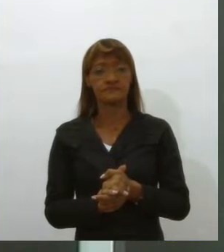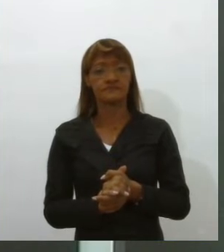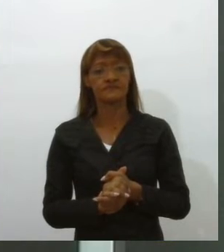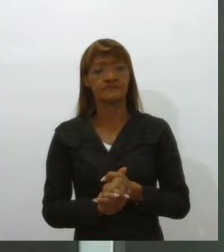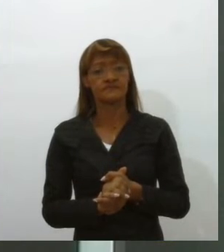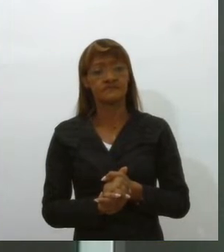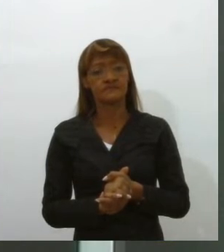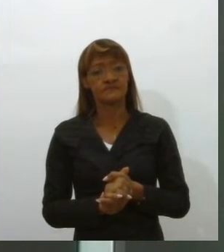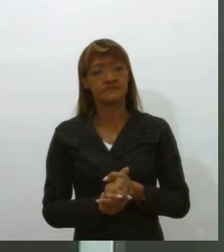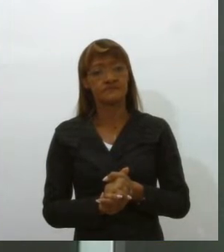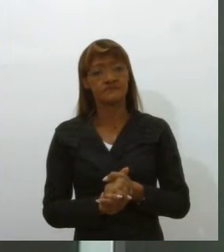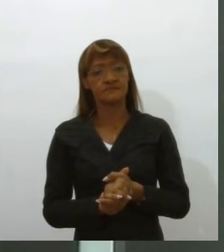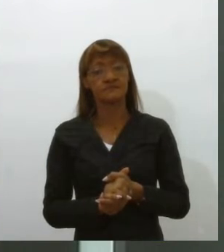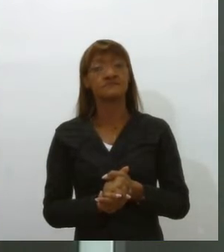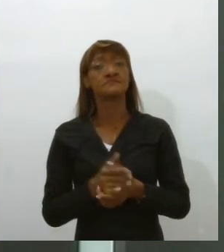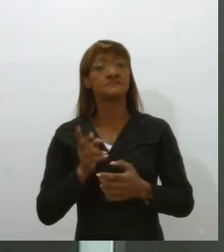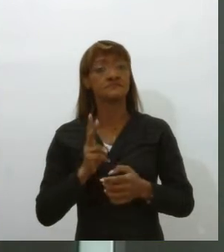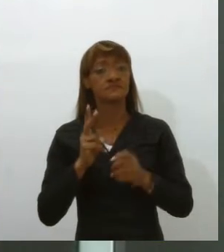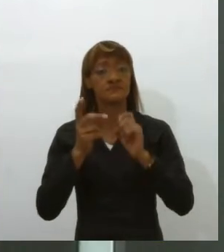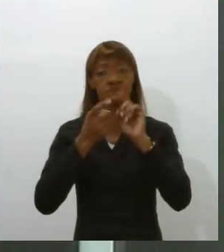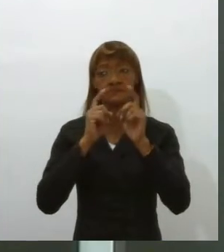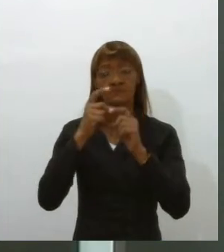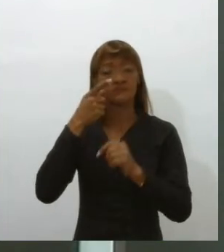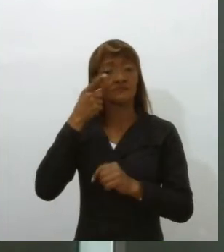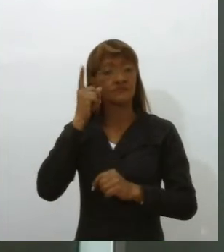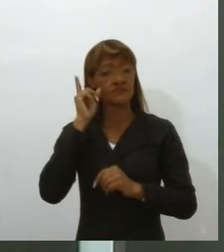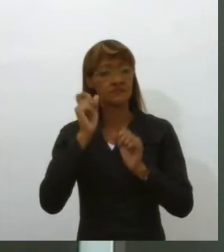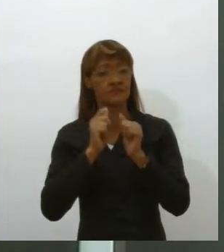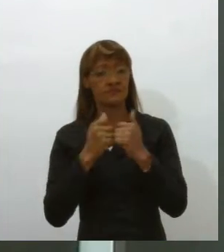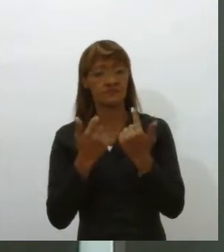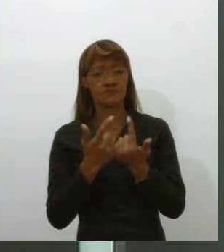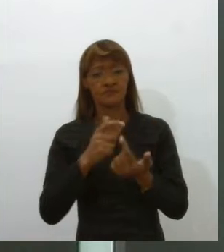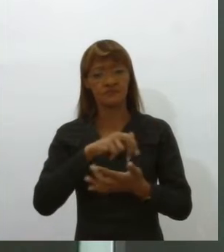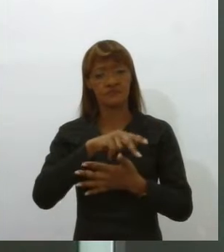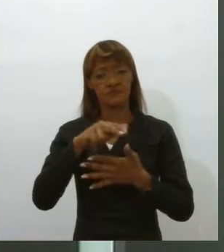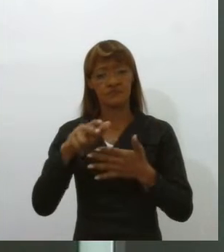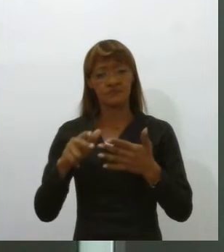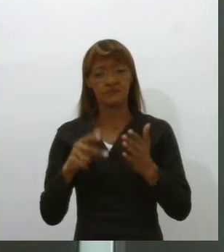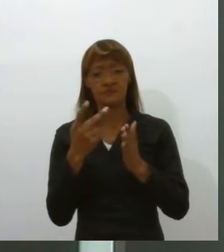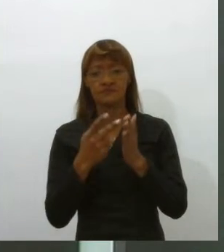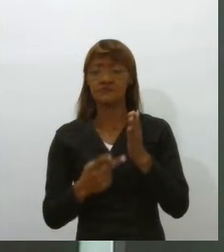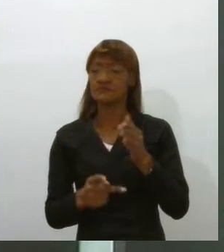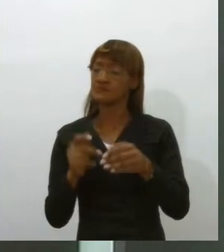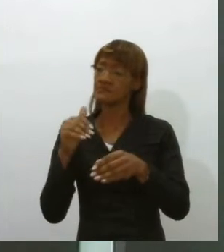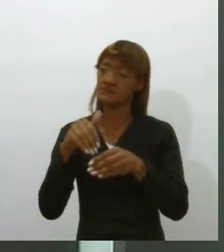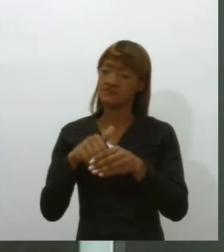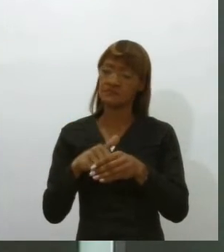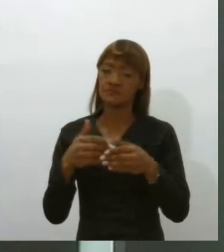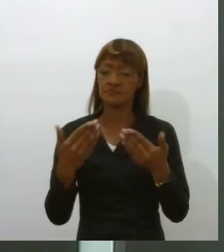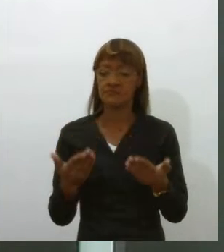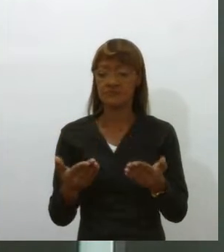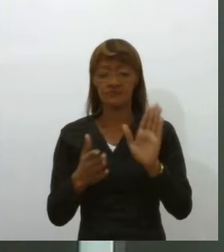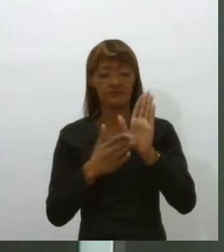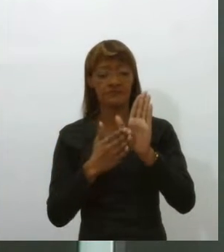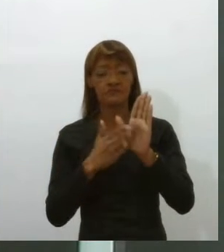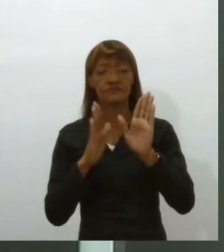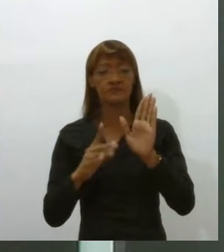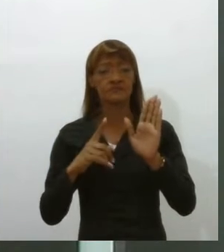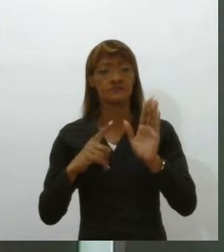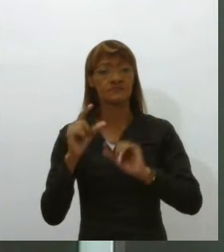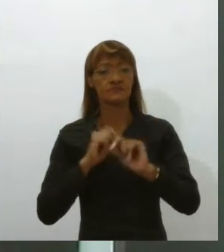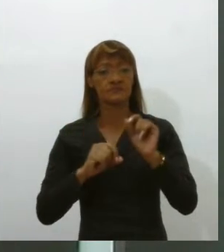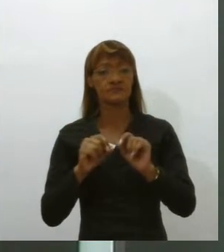E ainda na sessão de ontem, na Alese, diversos projetos foram à votação. Uma das proposituras tratou da liberação de